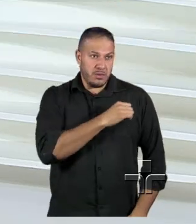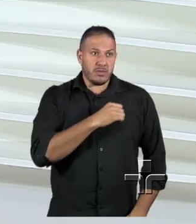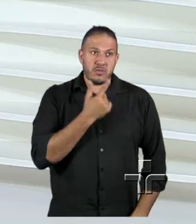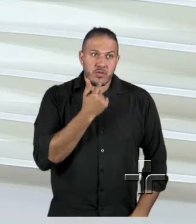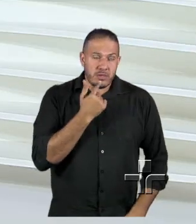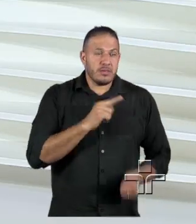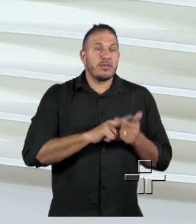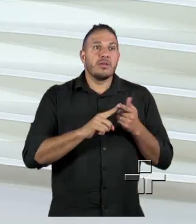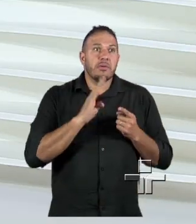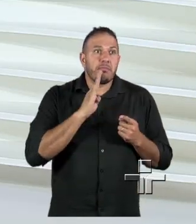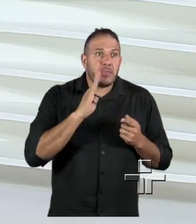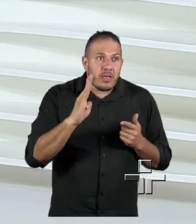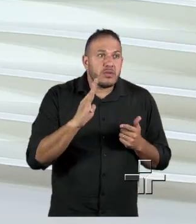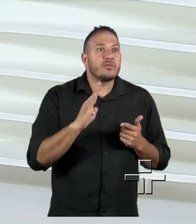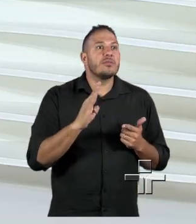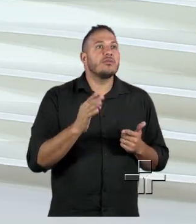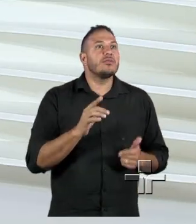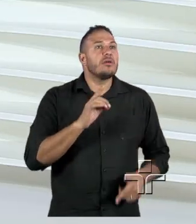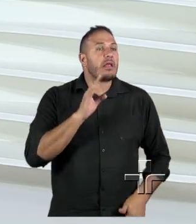Bélgica